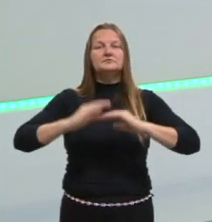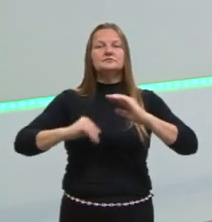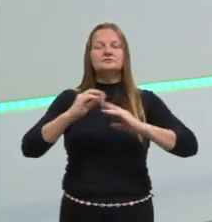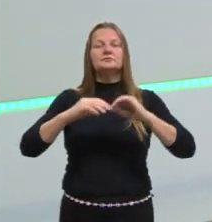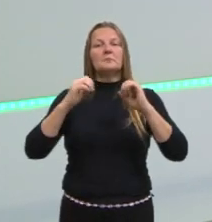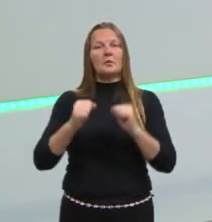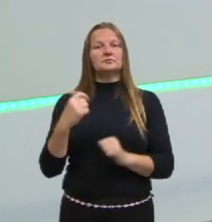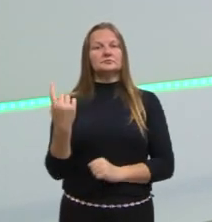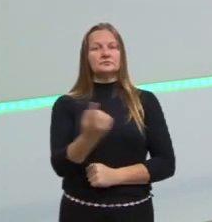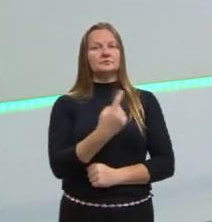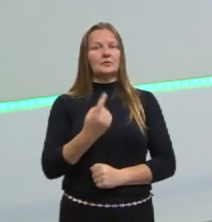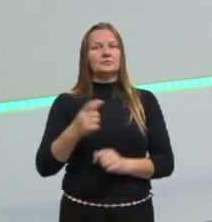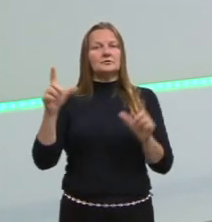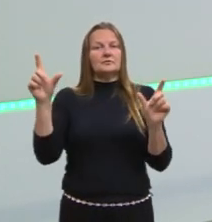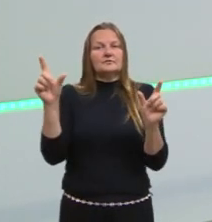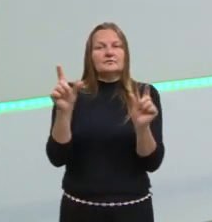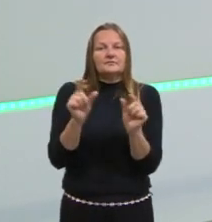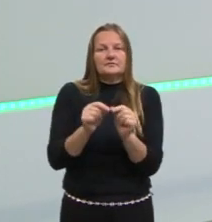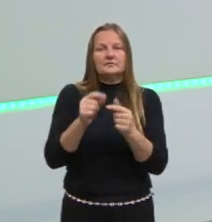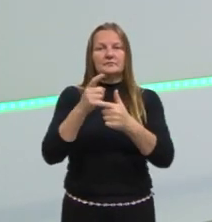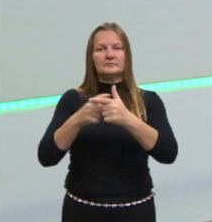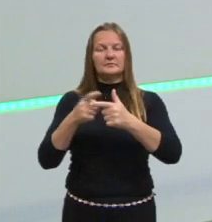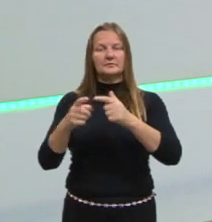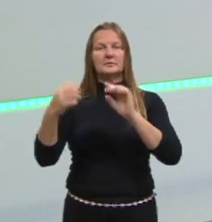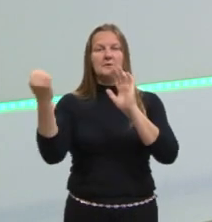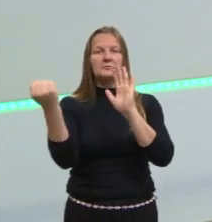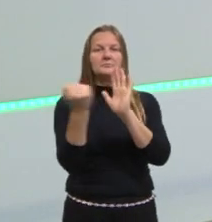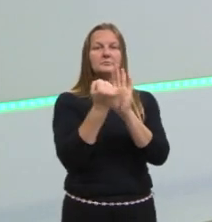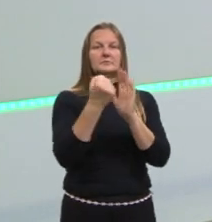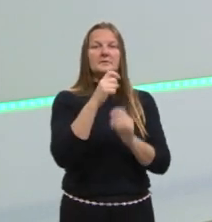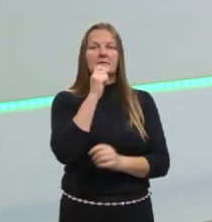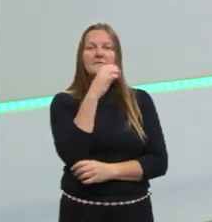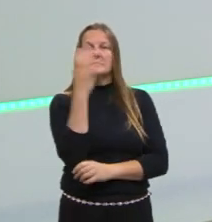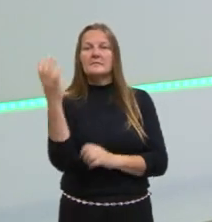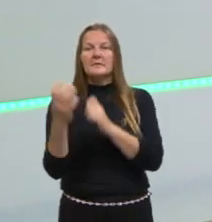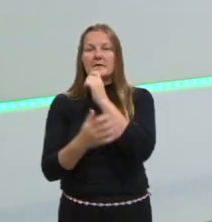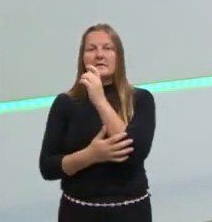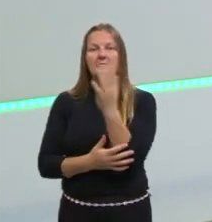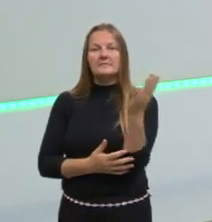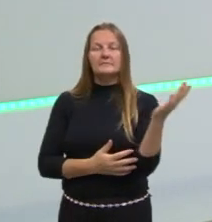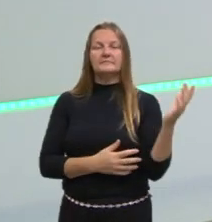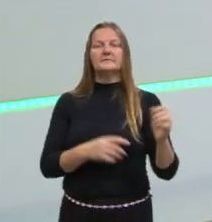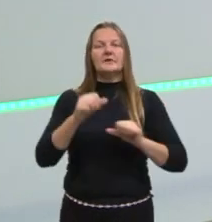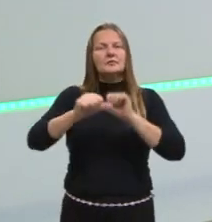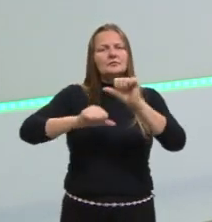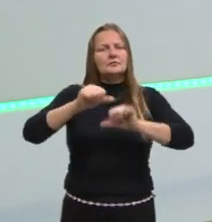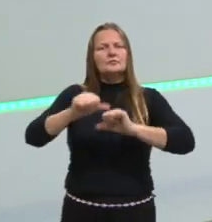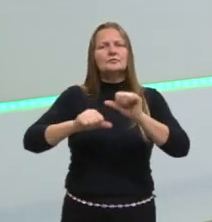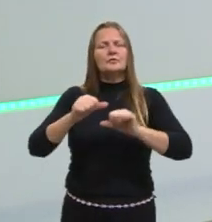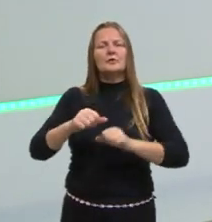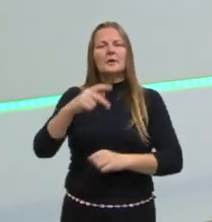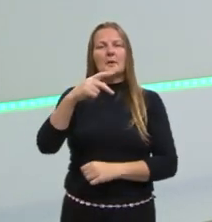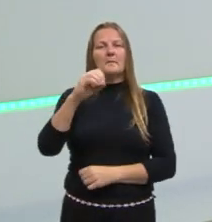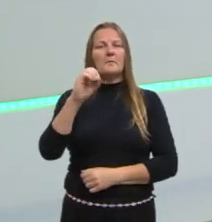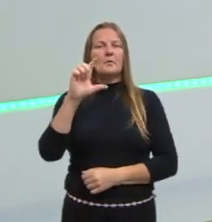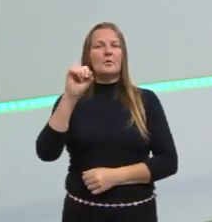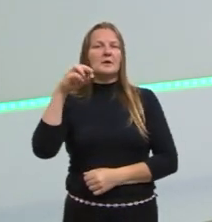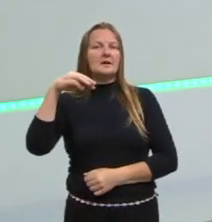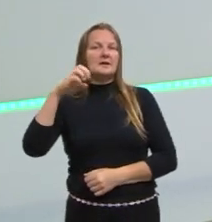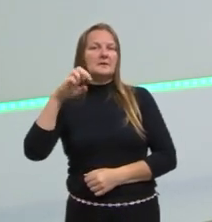tomar que reduzem esse problema que diminui esse problema que troca né utilização dos polímeros